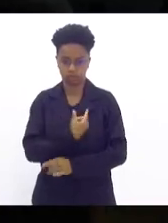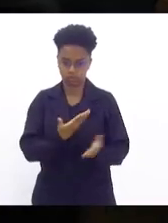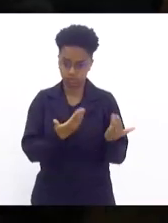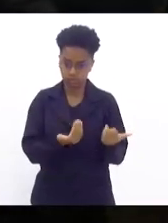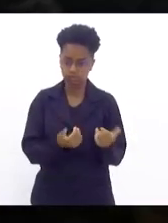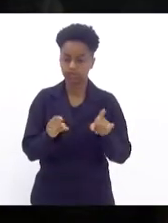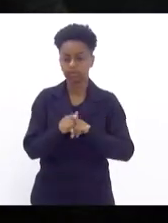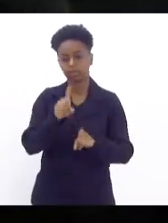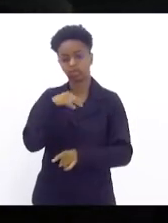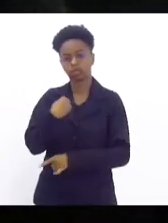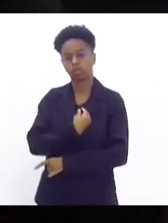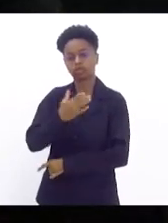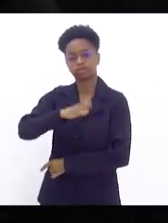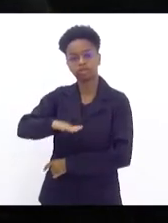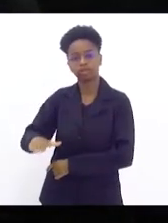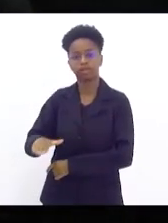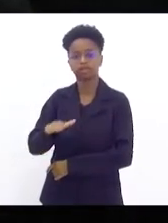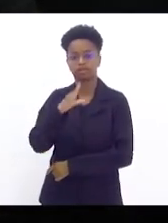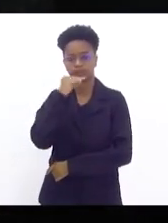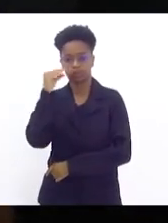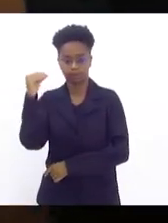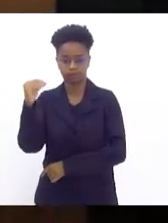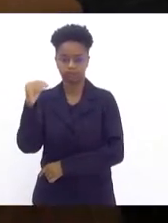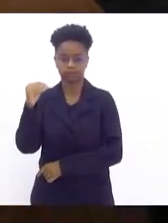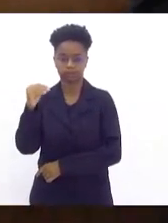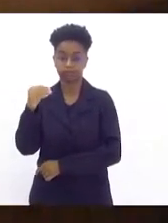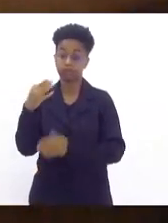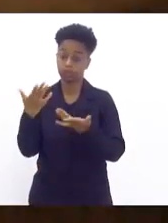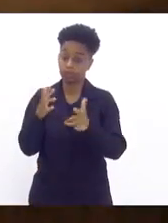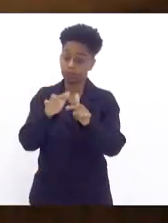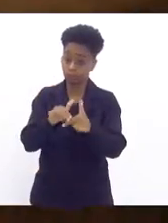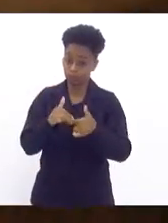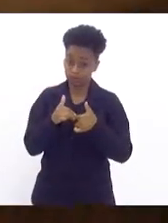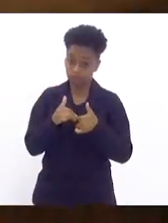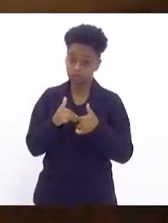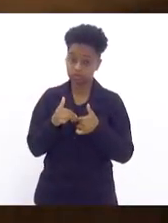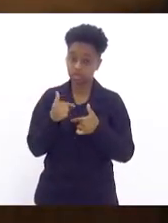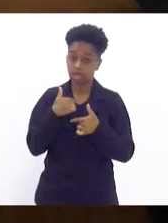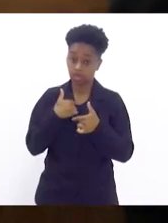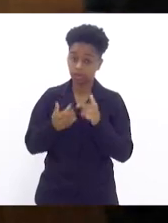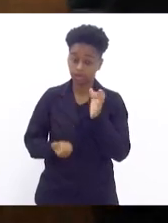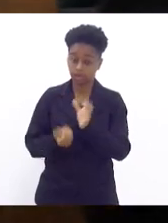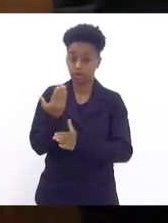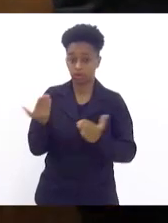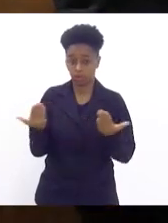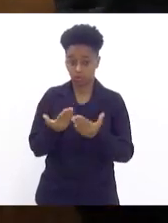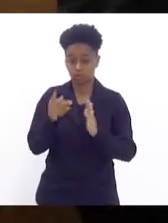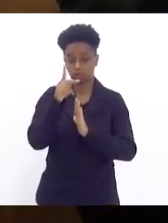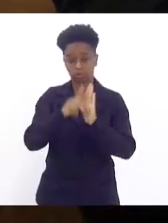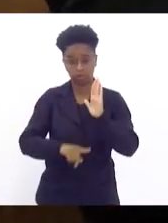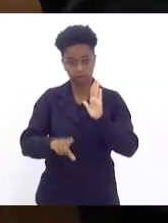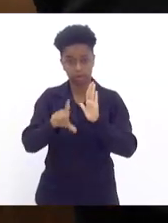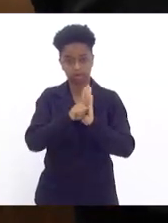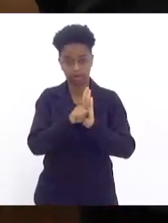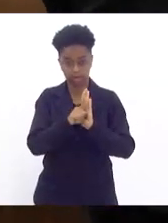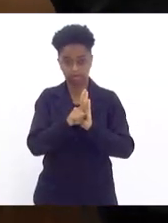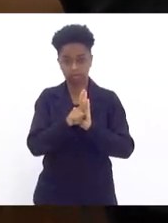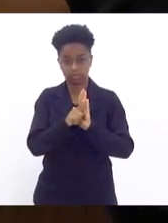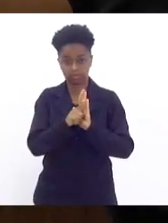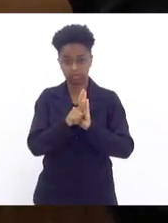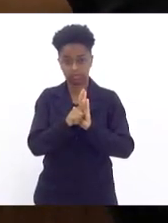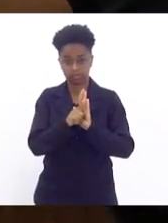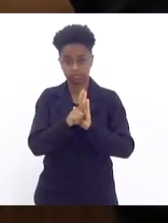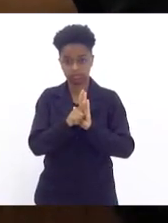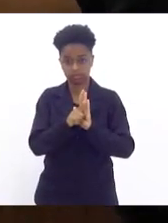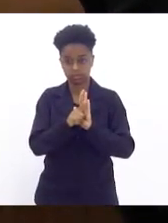da nossa dos nossos crianças e adolescente por isso protocolei hoje um projeto de lei inspirado no projeto